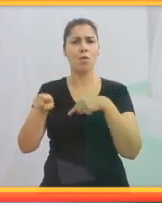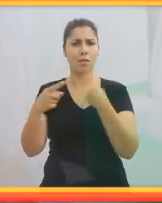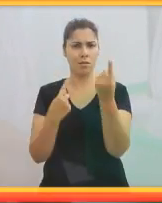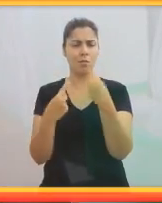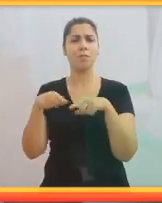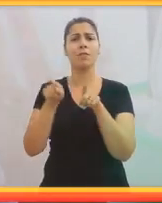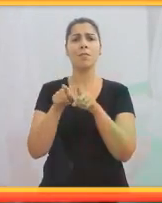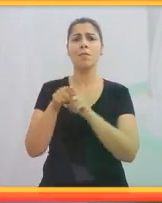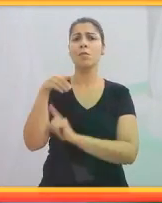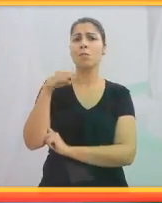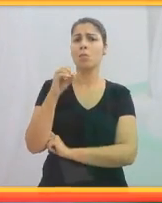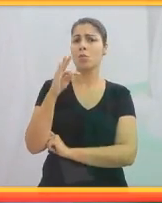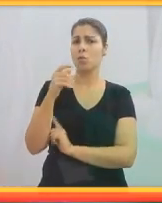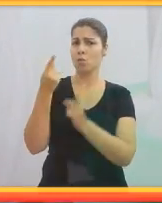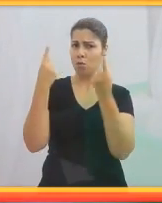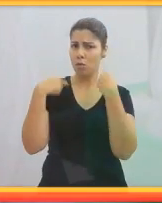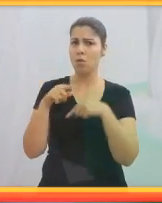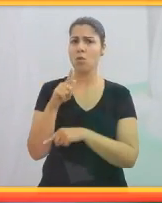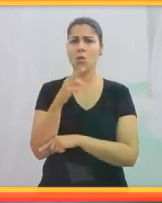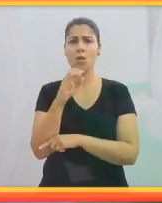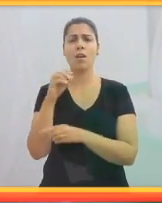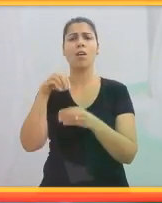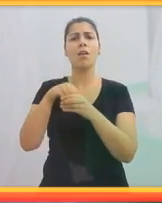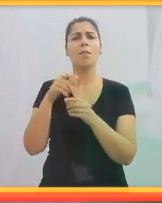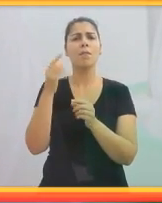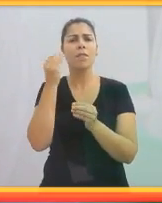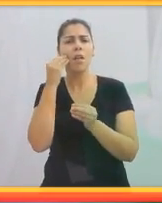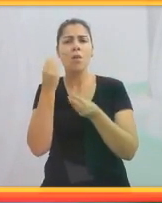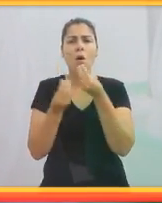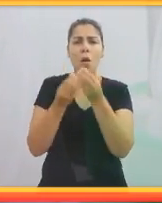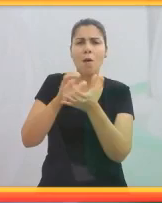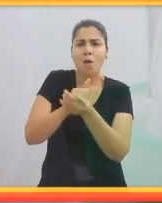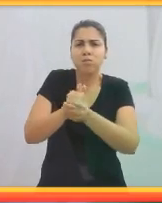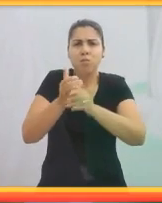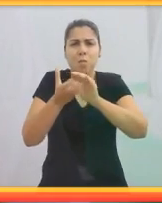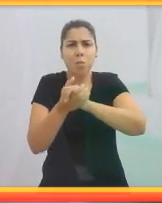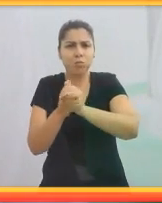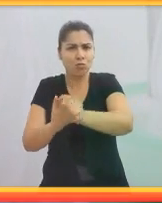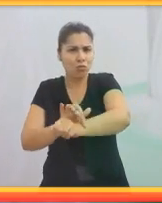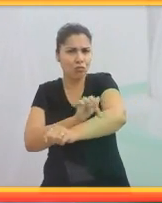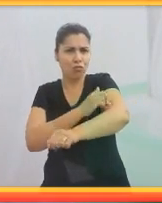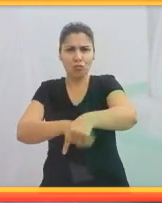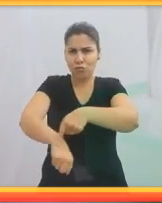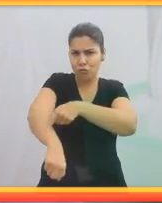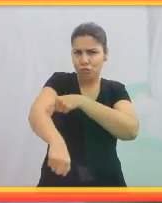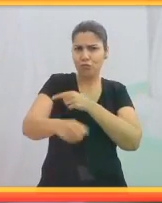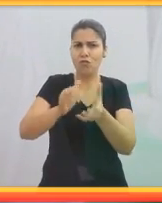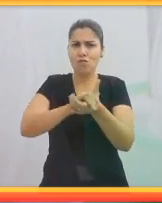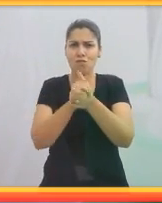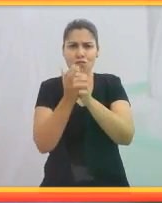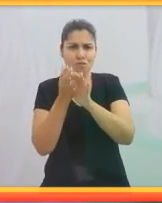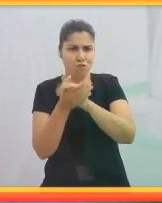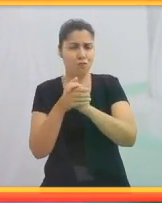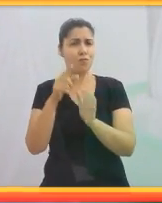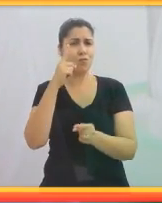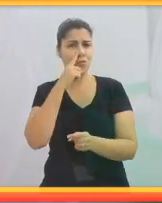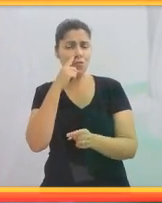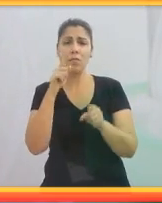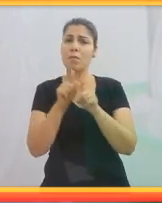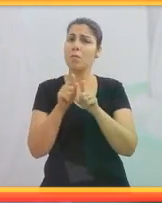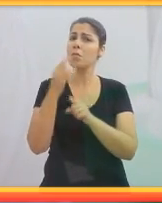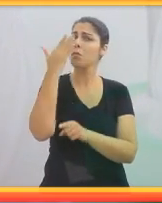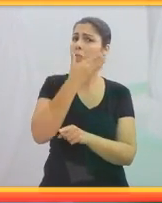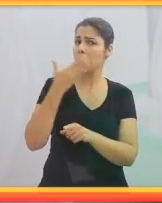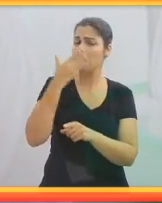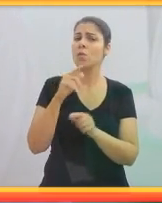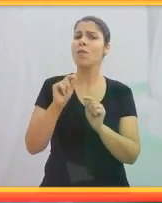desde a habilidade em lidar com o outro, em se relacionar com o outro, em estar mais disciplinado, em estar concentrado, melhora